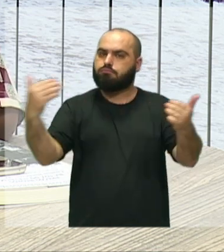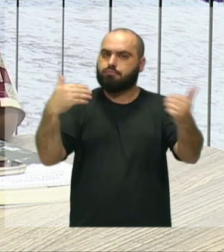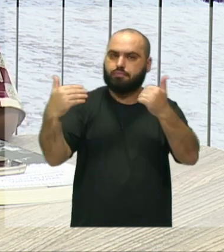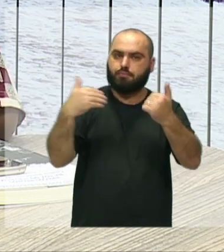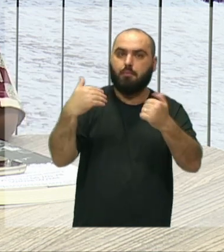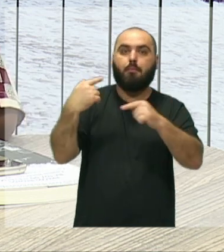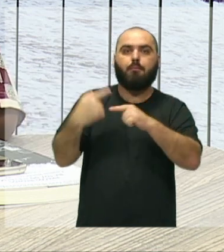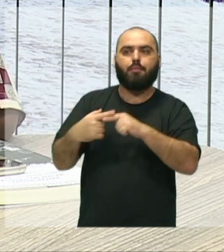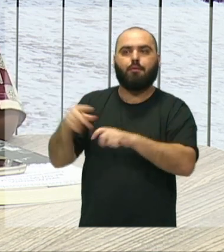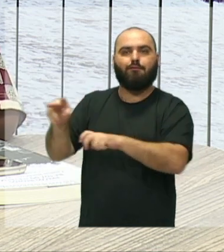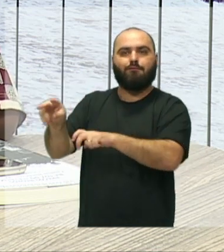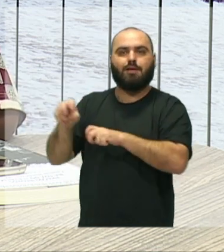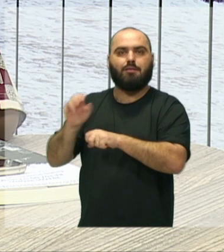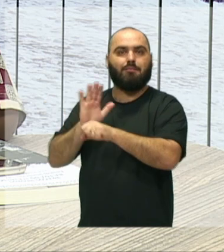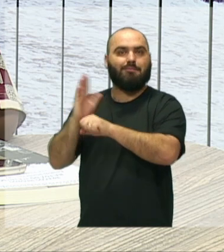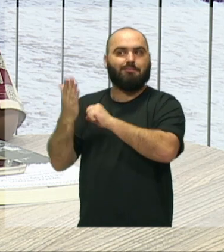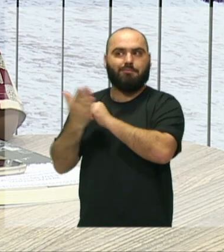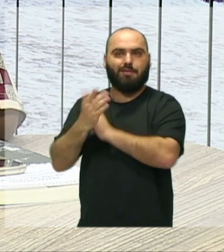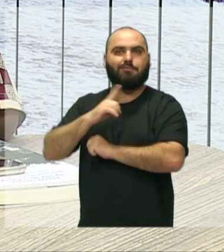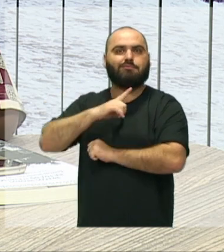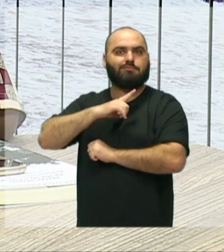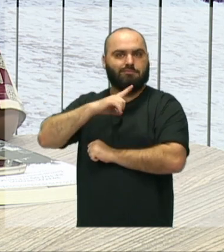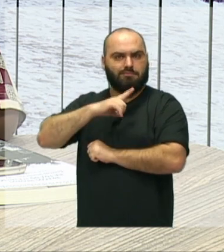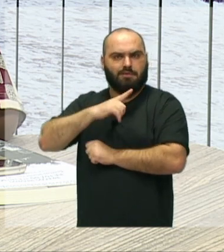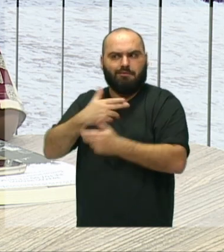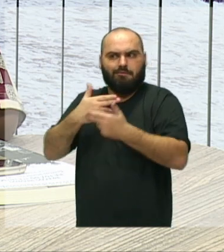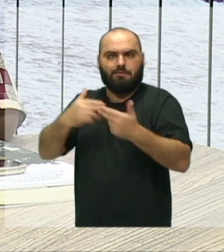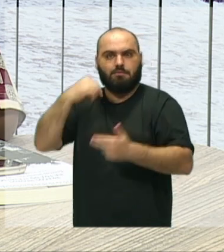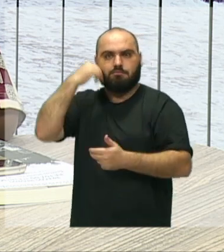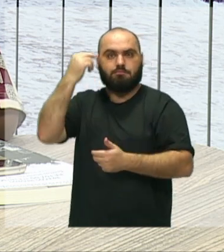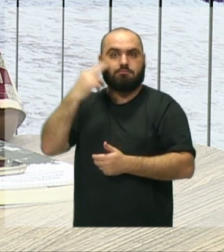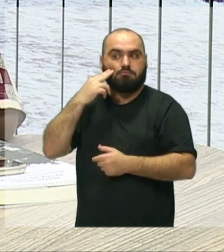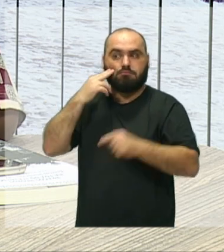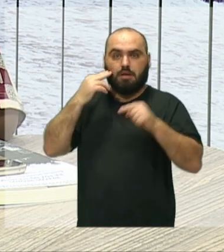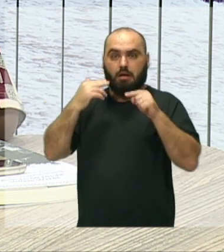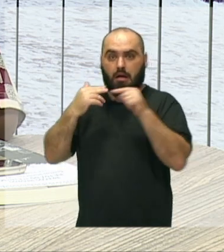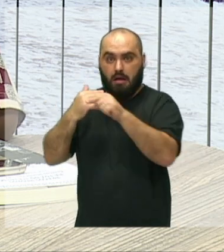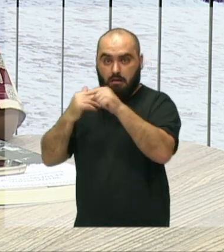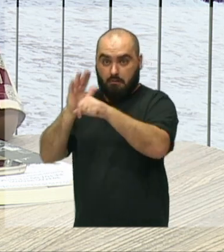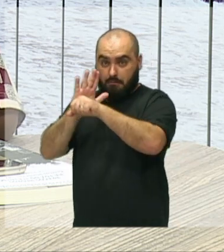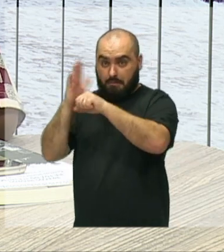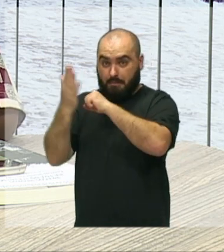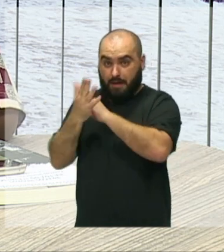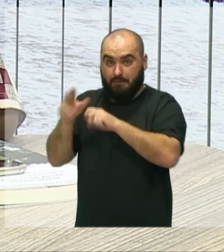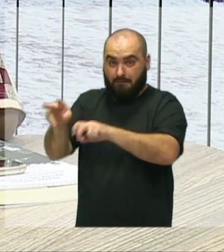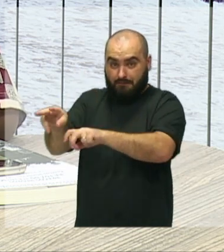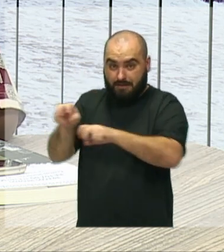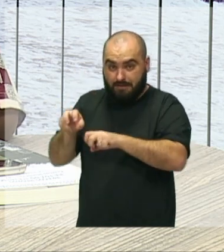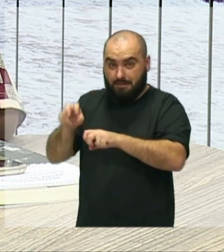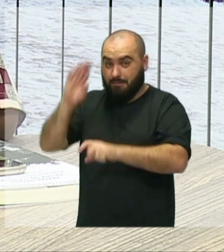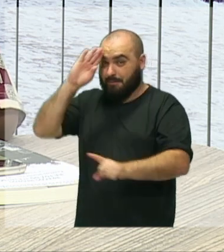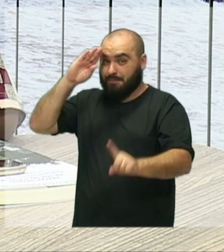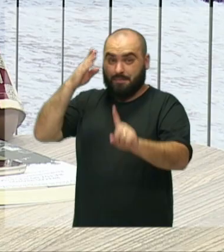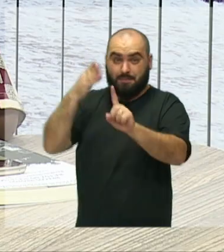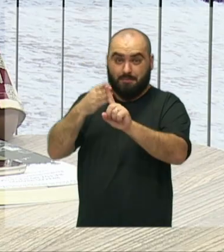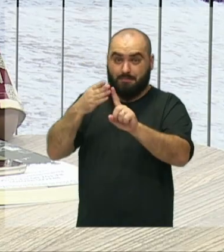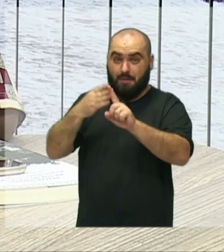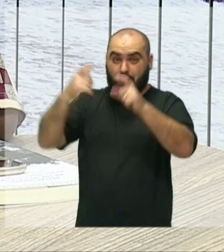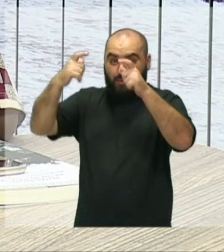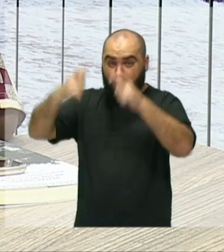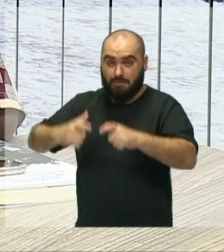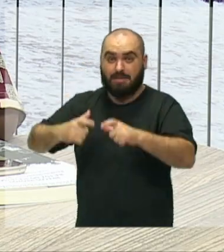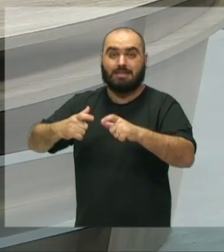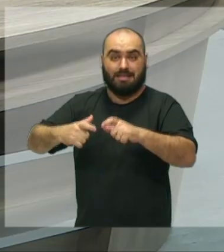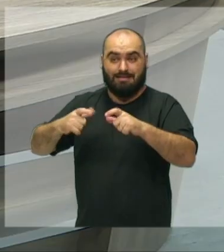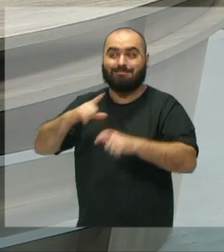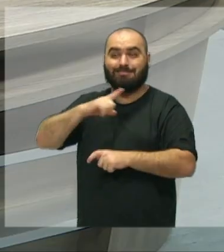época. Porque o bairro Fazenda foi uma das principais fazendas escravistas aqui em Itajaí, por isso que chama bairro Fazenda, né? Tinha uma